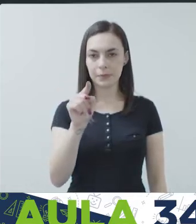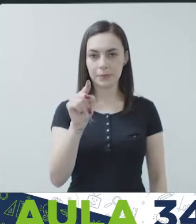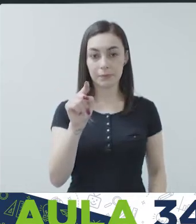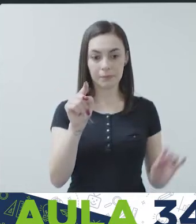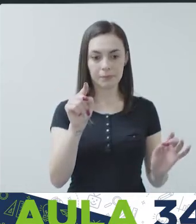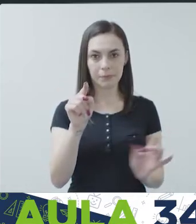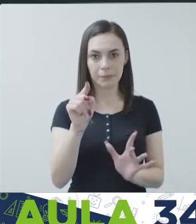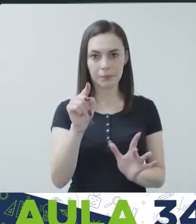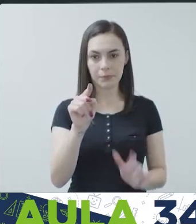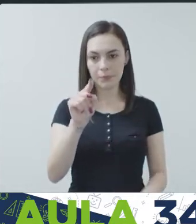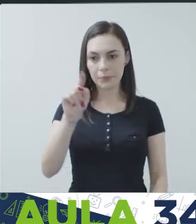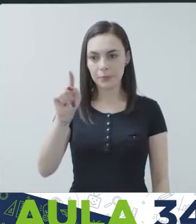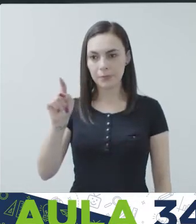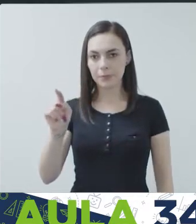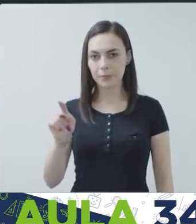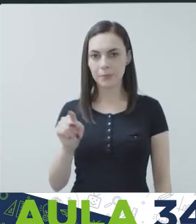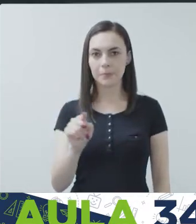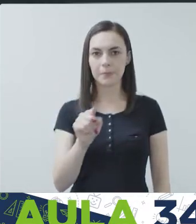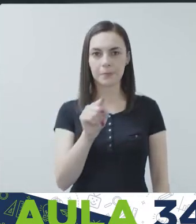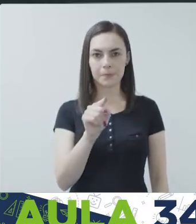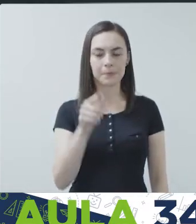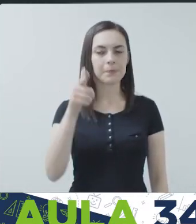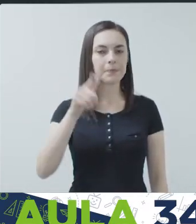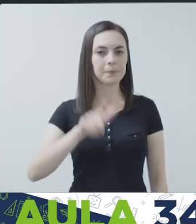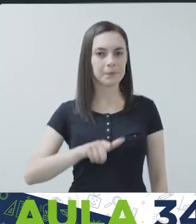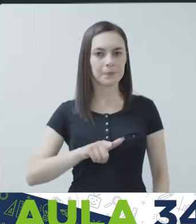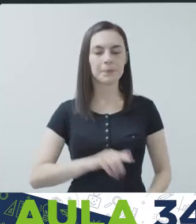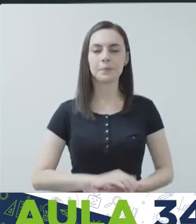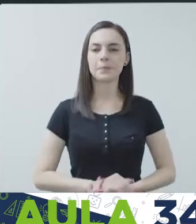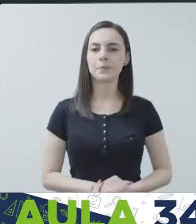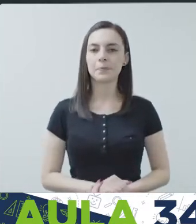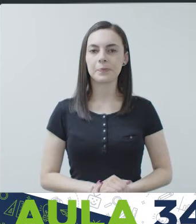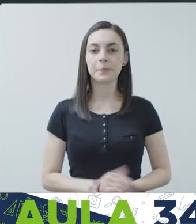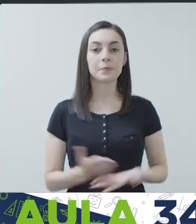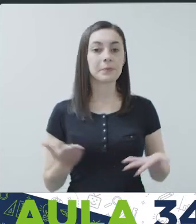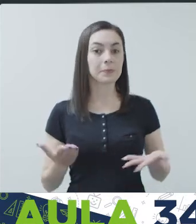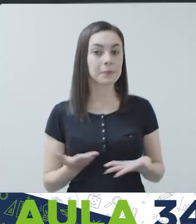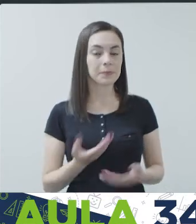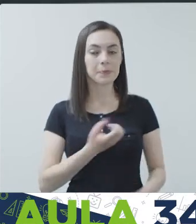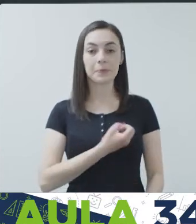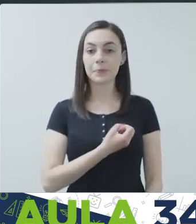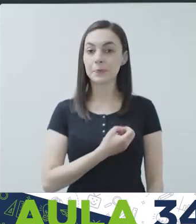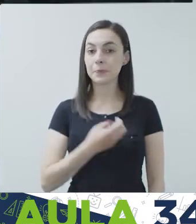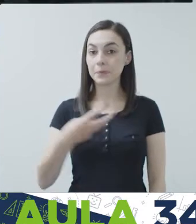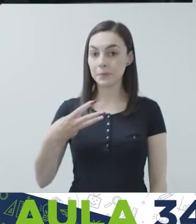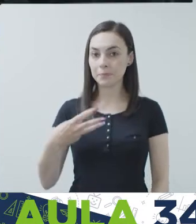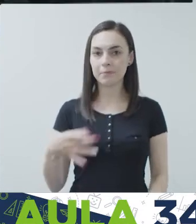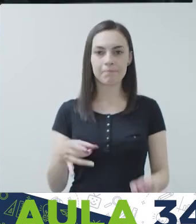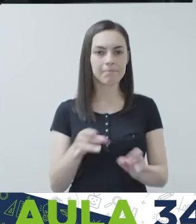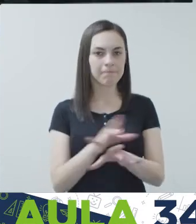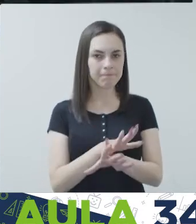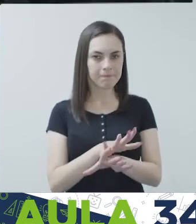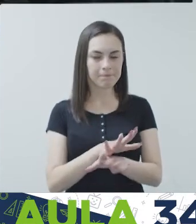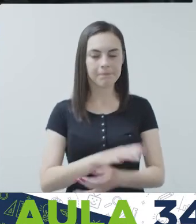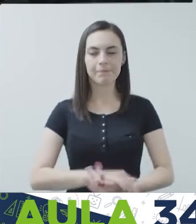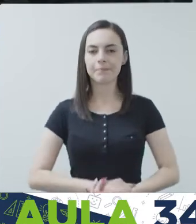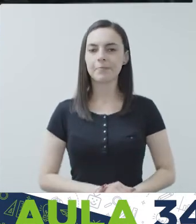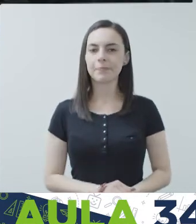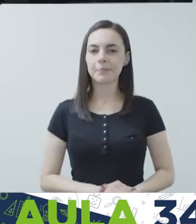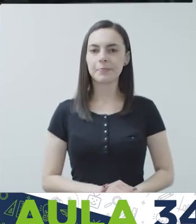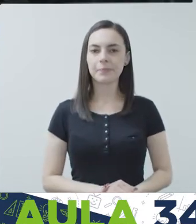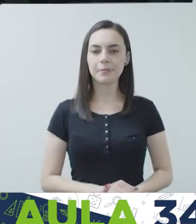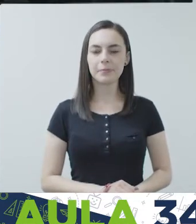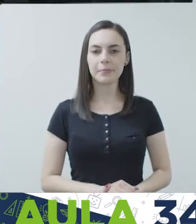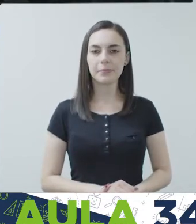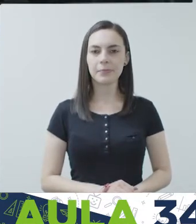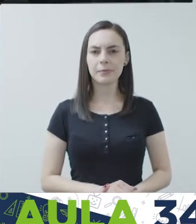fechei. Mais uma volta. E este é o nosso número 3. Como será que